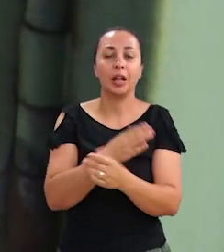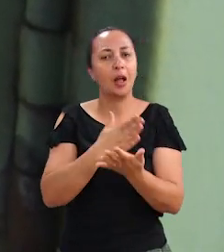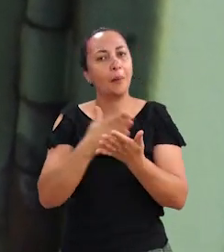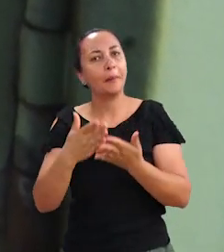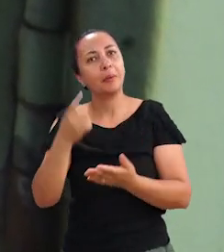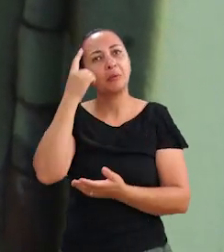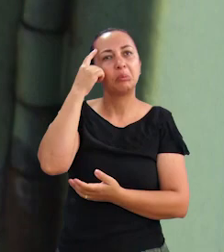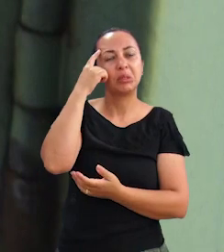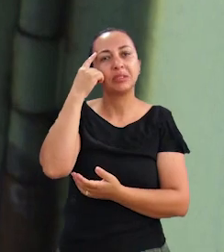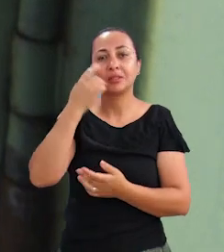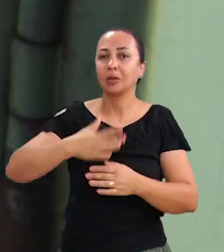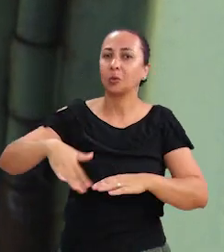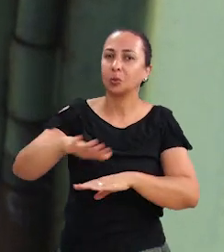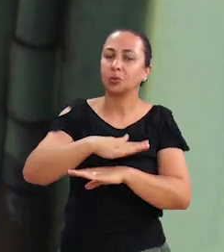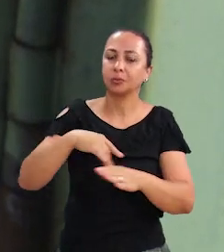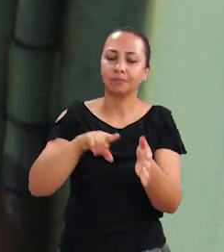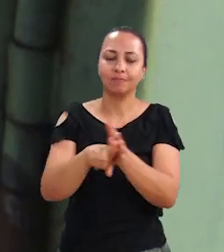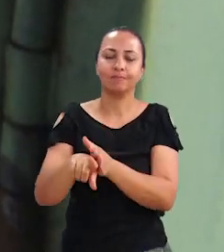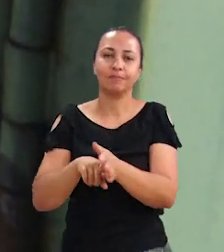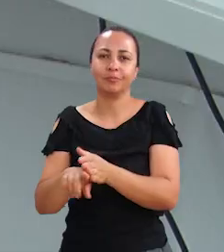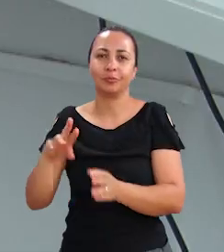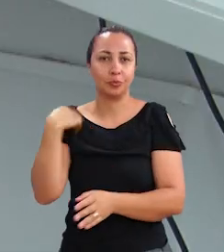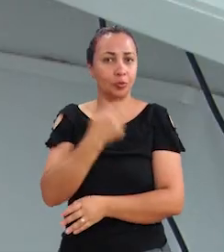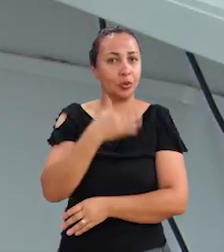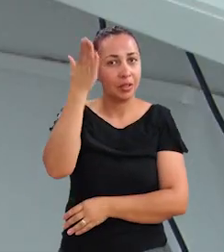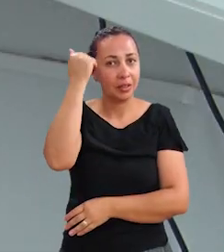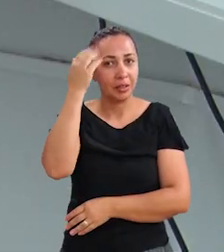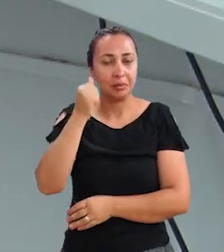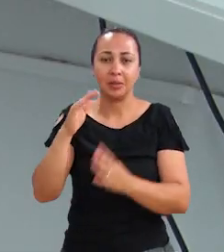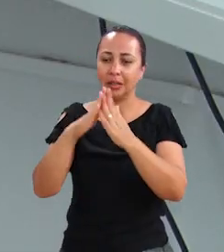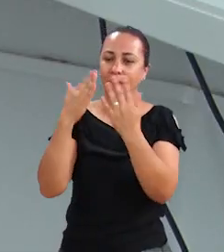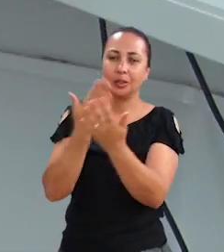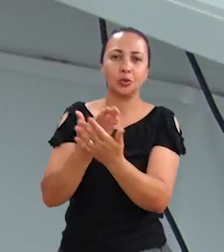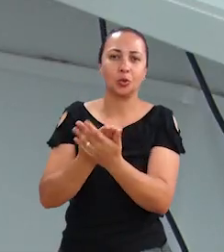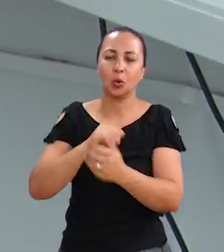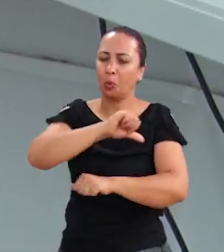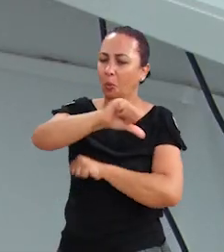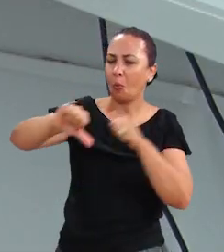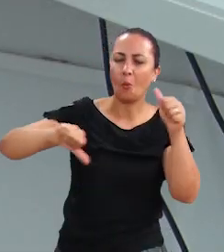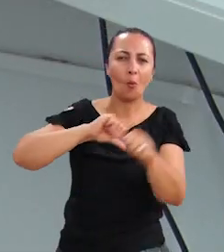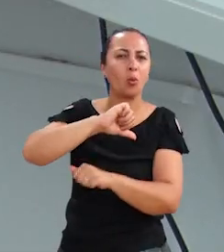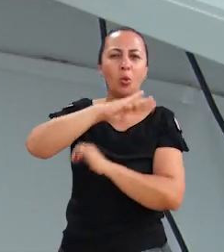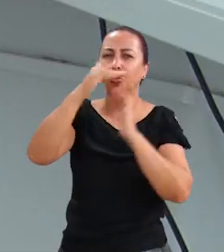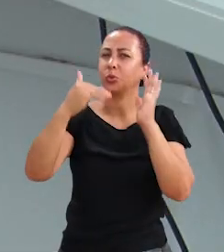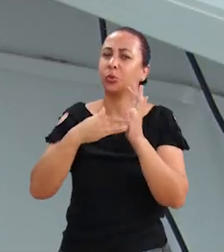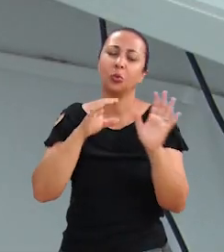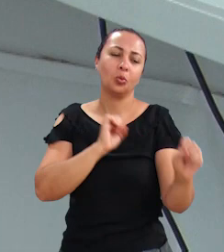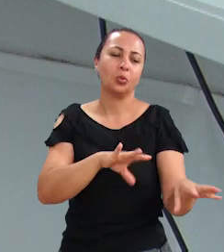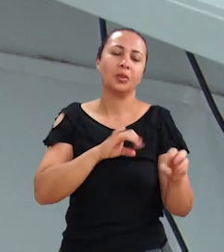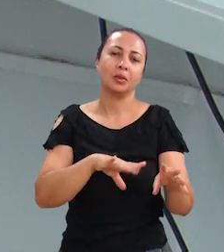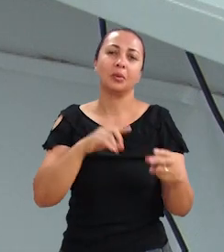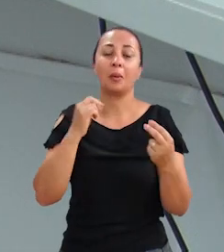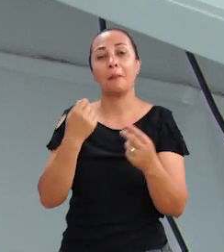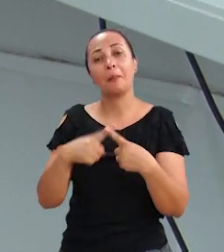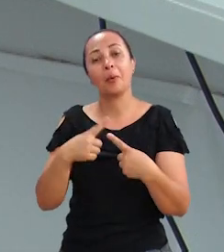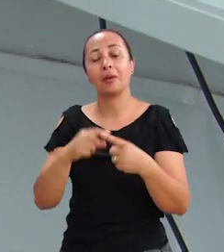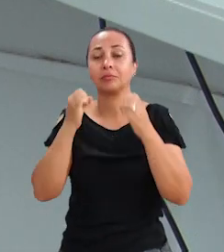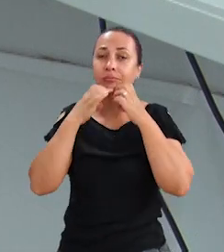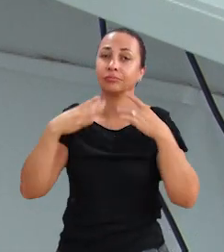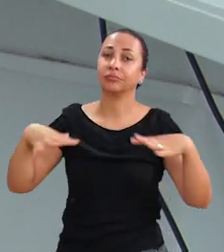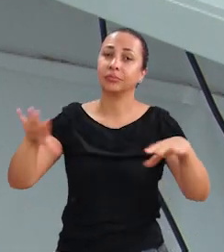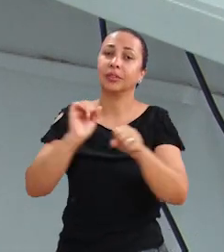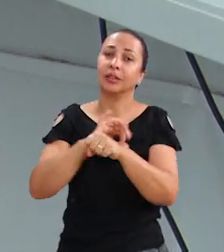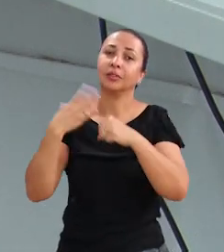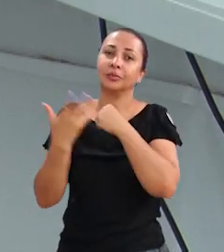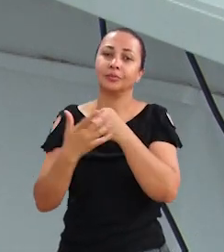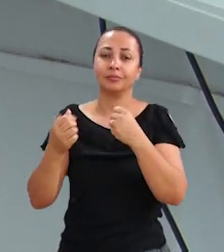eu comecei a pensar assim, sobre a pesquisa. Nós sabemos que a escola mudou toda a sua dinâmica por conta da Covid, a gente teve isolamento,